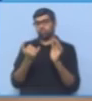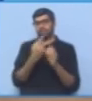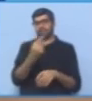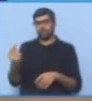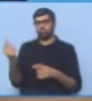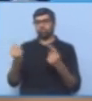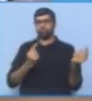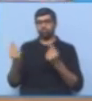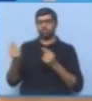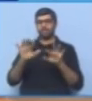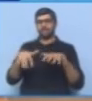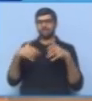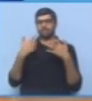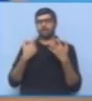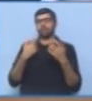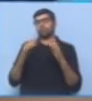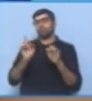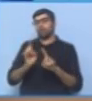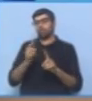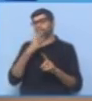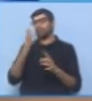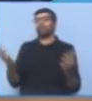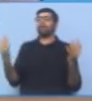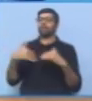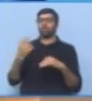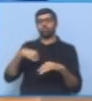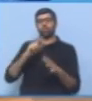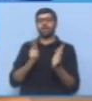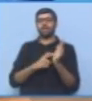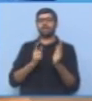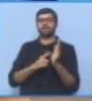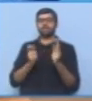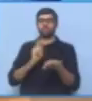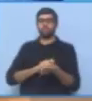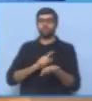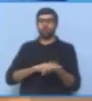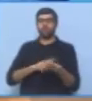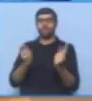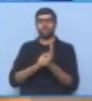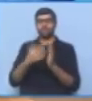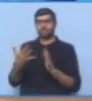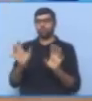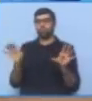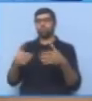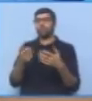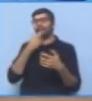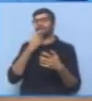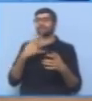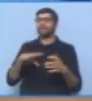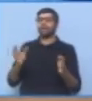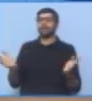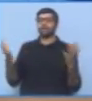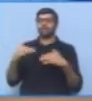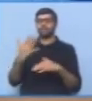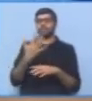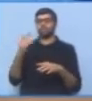uma grande assembleia, como nós gostaríamos. Disse, venham cá todos, não é? Disse, nós hoje às 5 horas da tarde temos aqui um grupo que se vai constituir. Quem quiser, às 5 menos